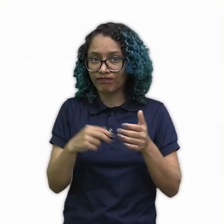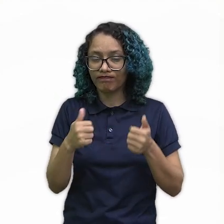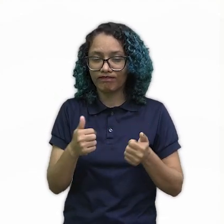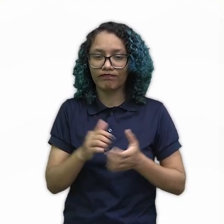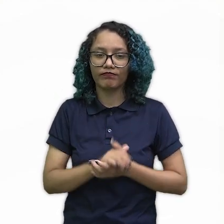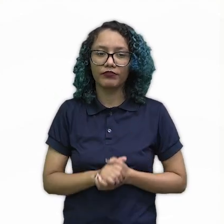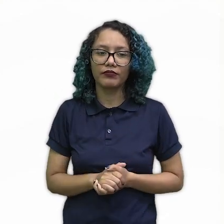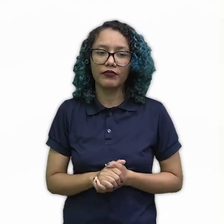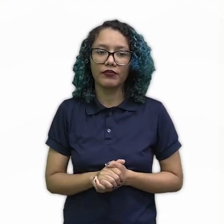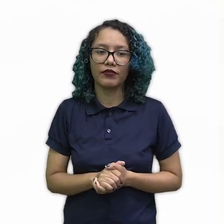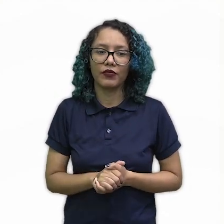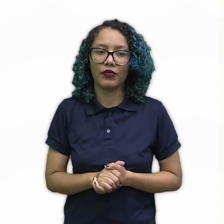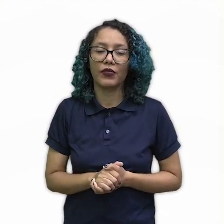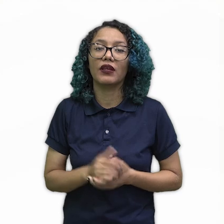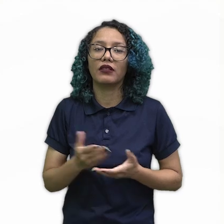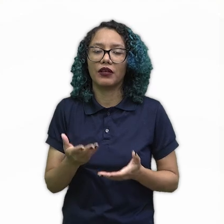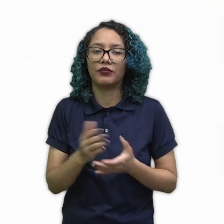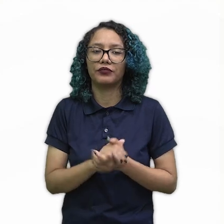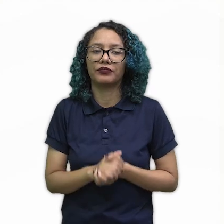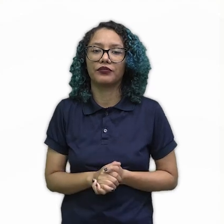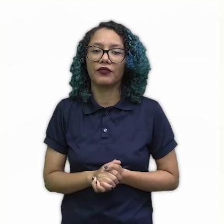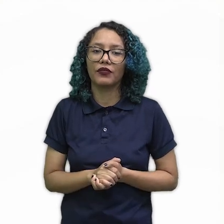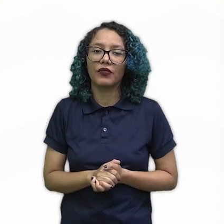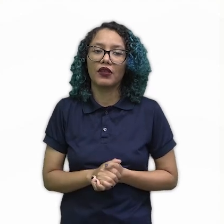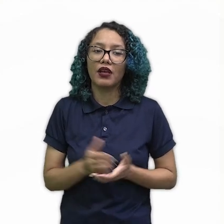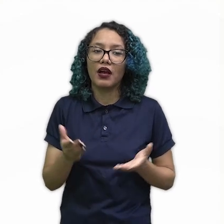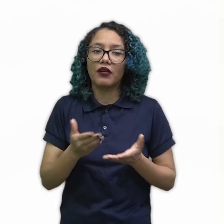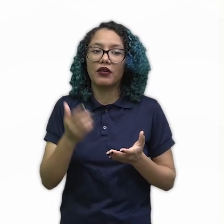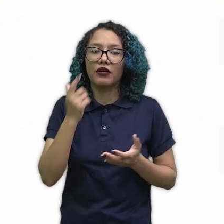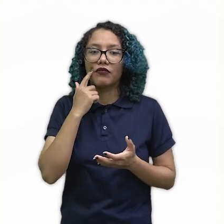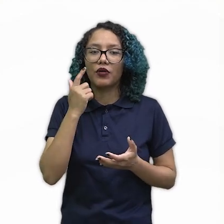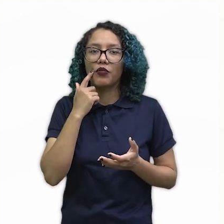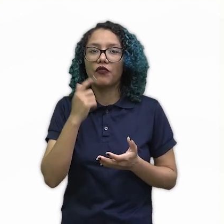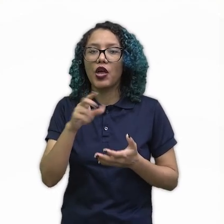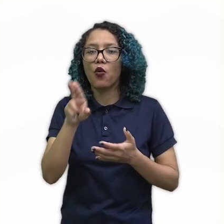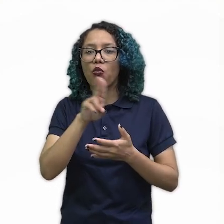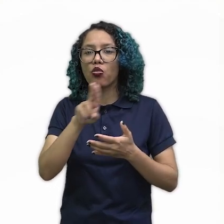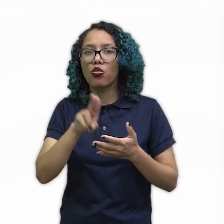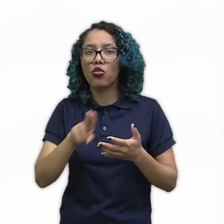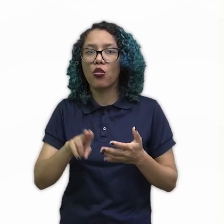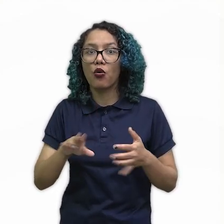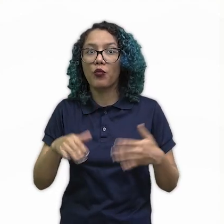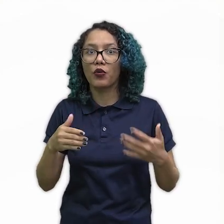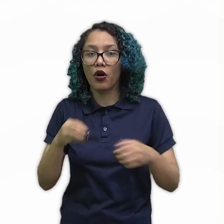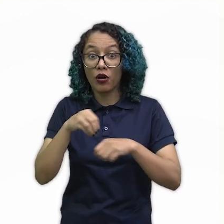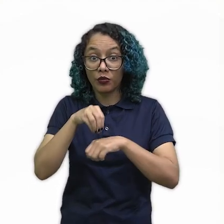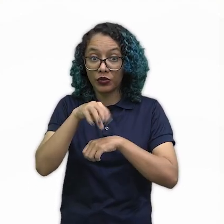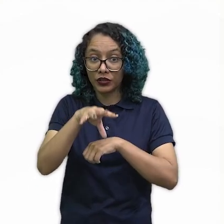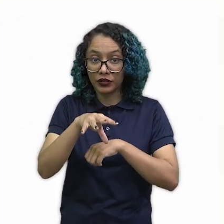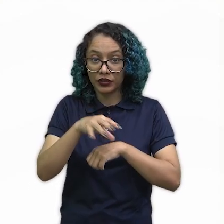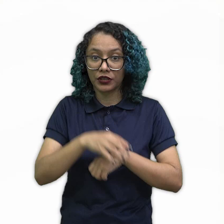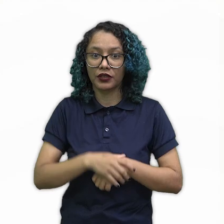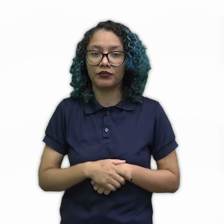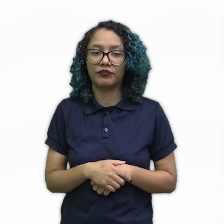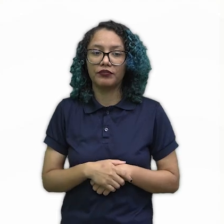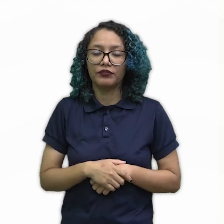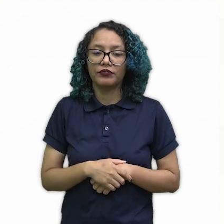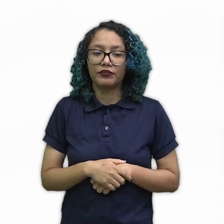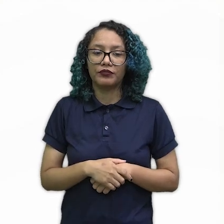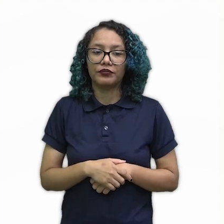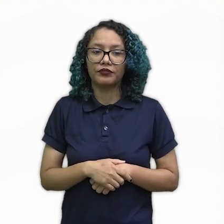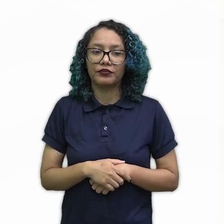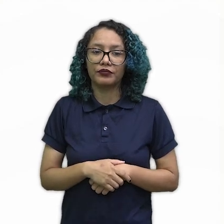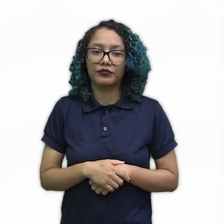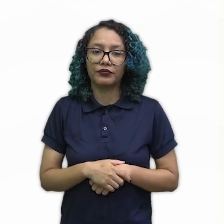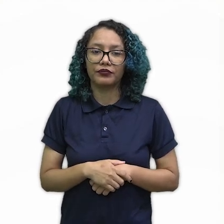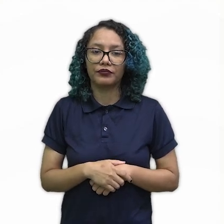então, agora nesses elementos, nós vamos verificar, então, como eles são chamados. Eu dei aqui uma dica para vocês, começando com o nosso exemplo, né?